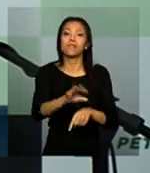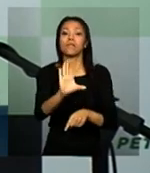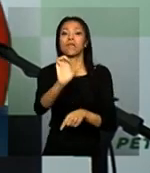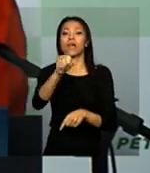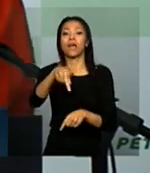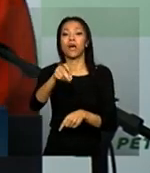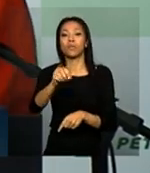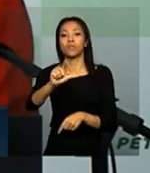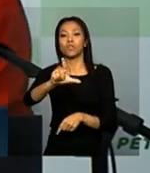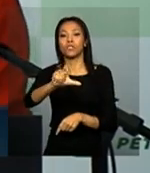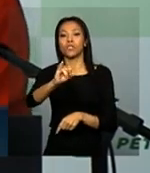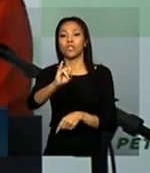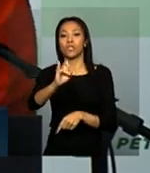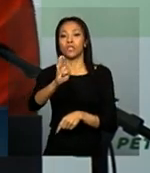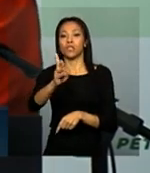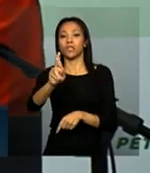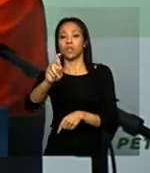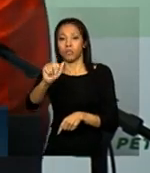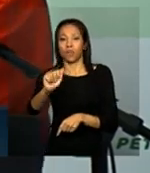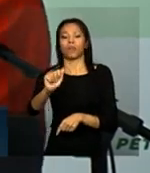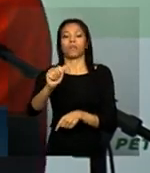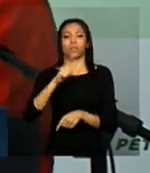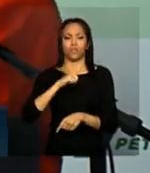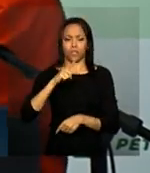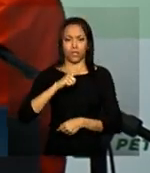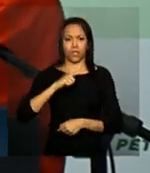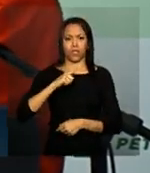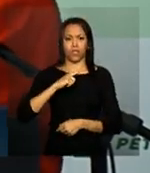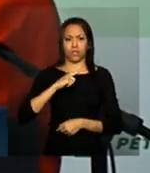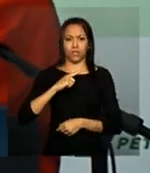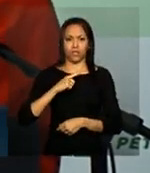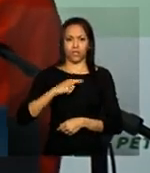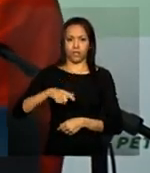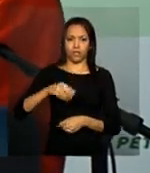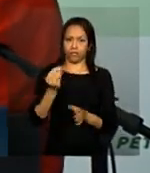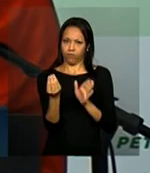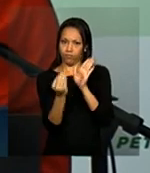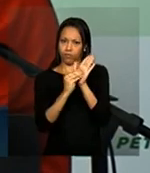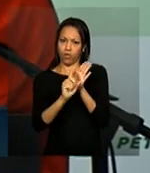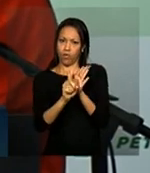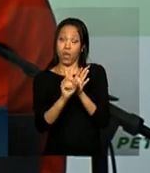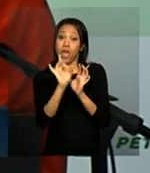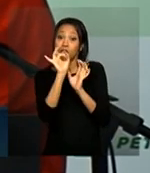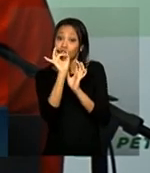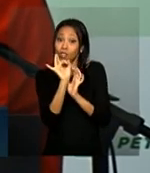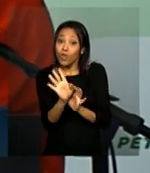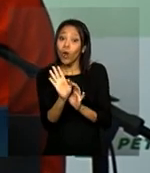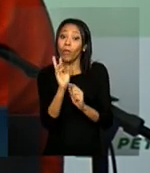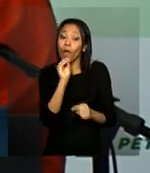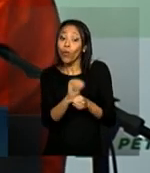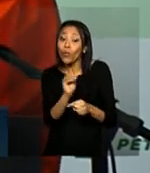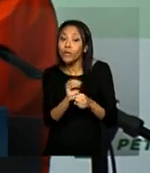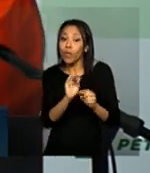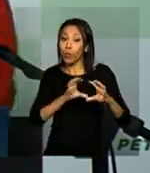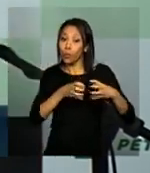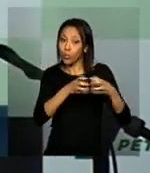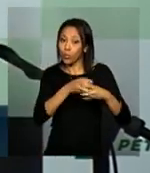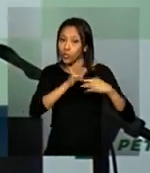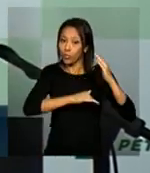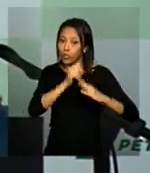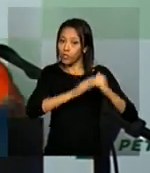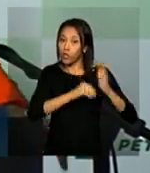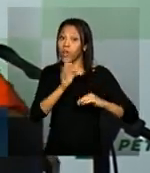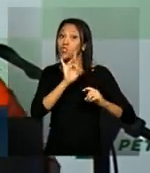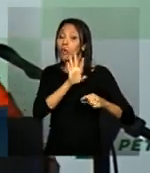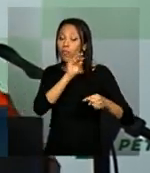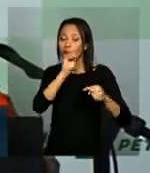Graça para mim que tem até uma gerência que está escrito ali, campo de Libra. É só para cuidar de Libra. Só para